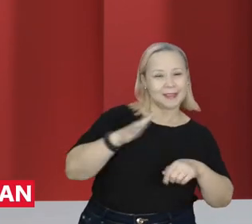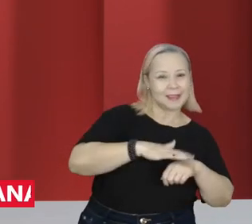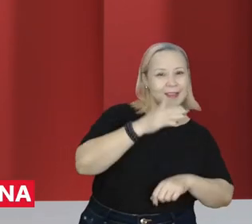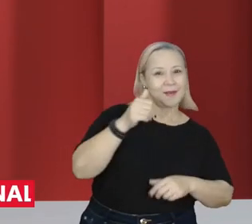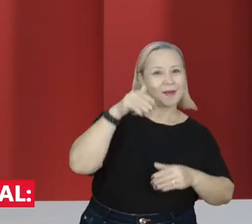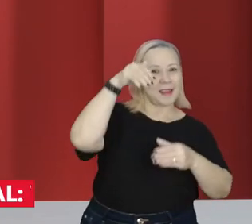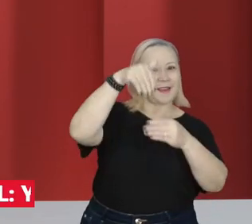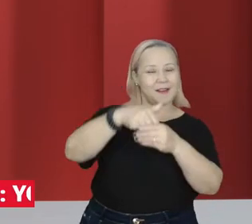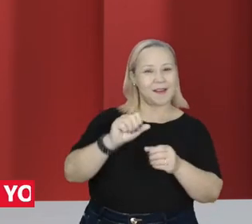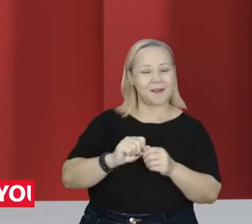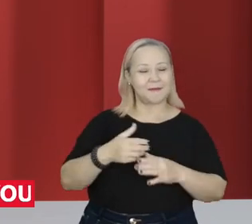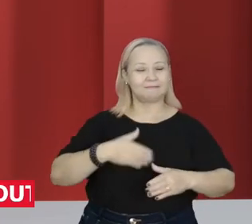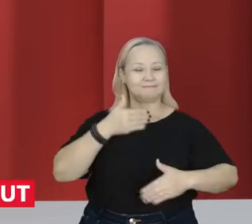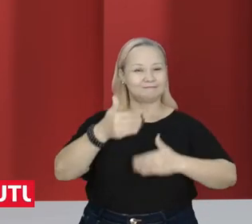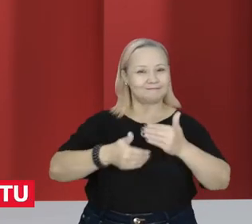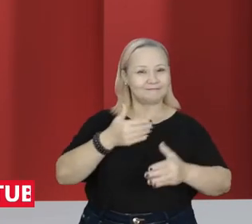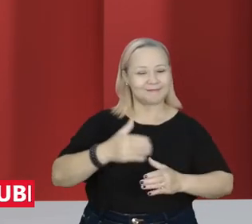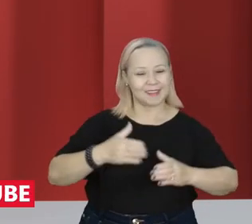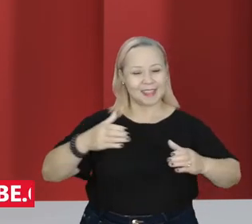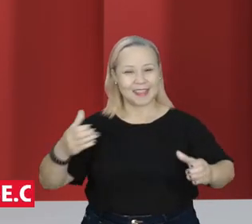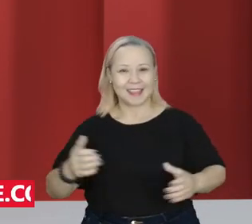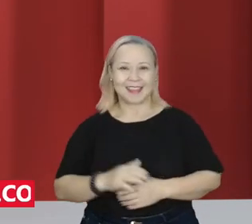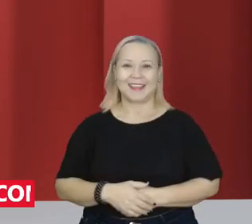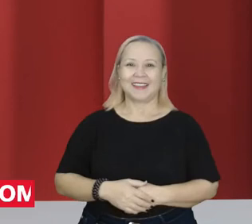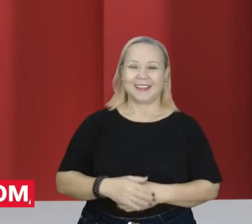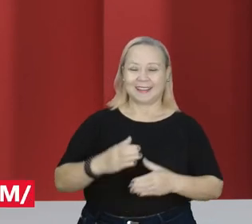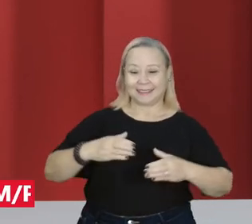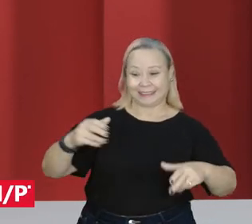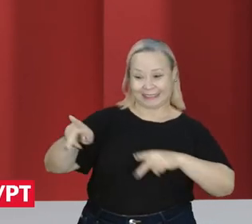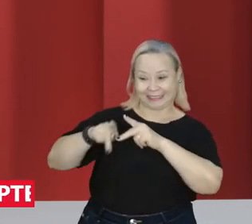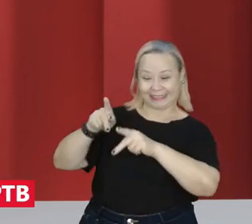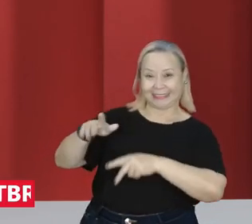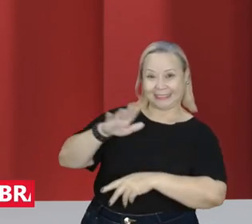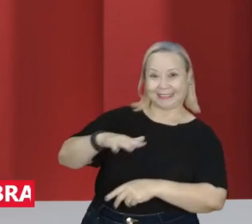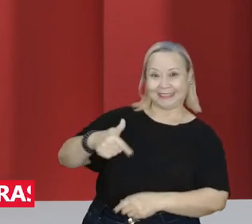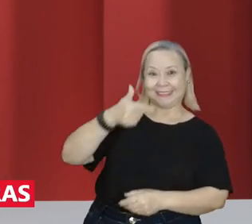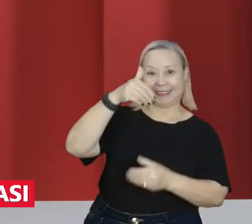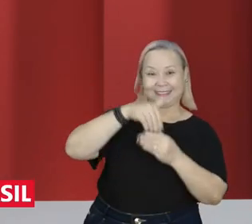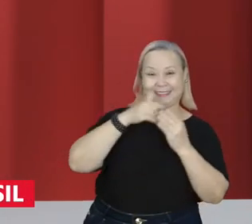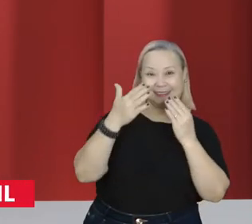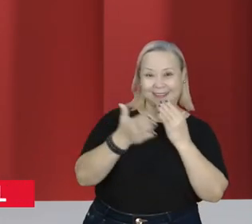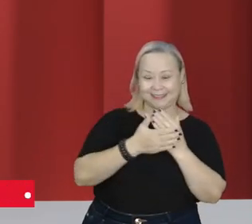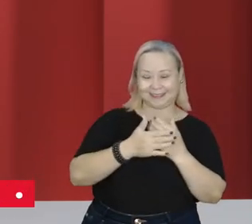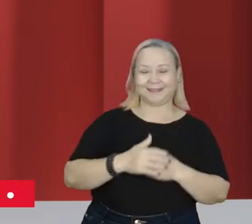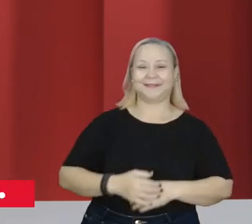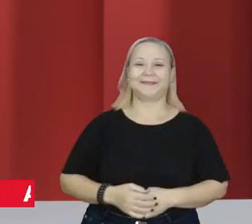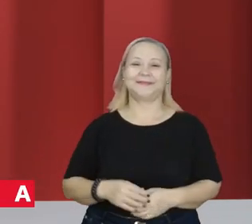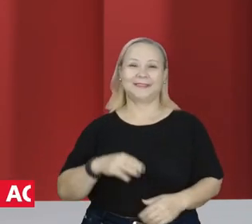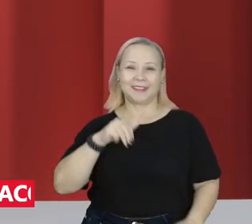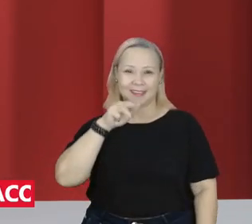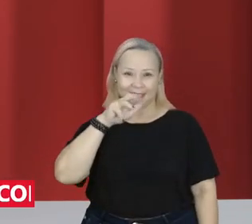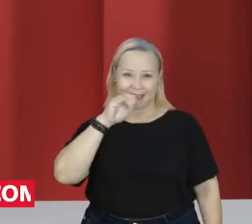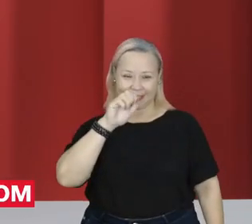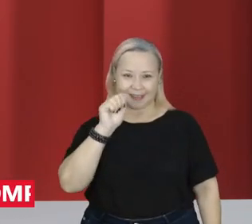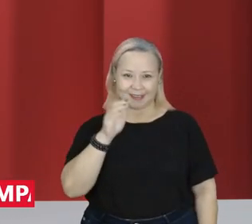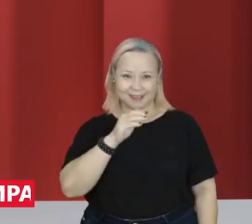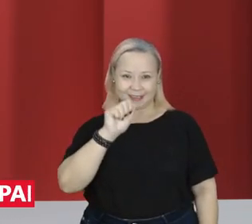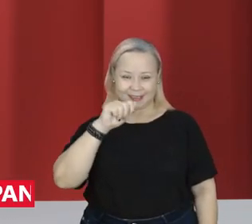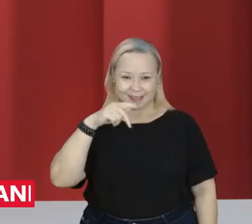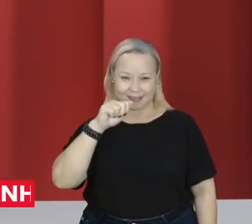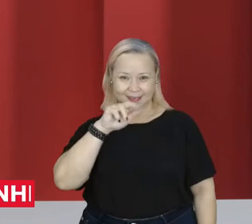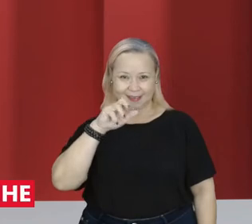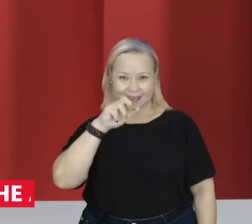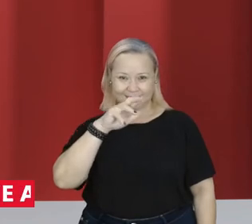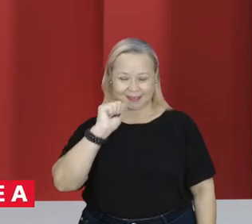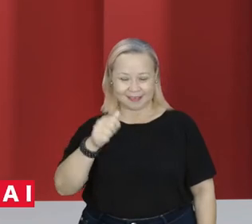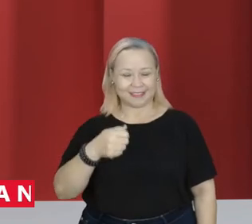gente fazendo crescer esse bolo aí no segundo turno. Maria Aparecida aqui, ó. Lula na presidência,